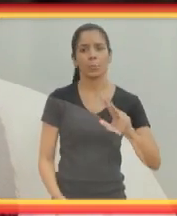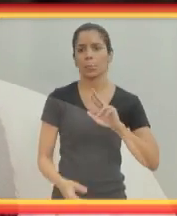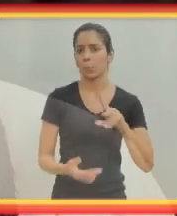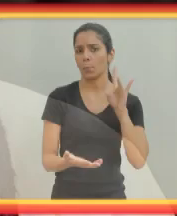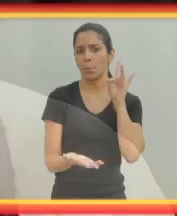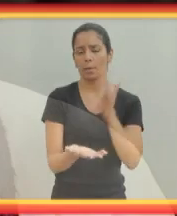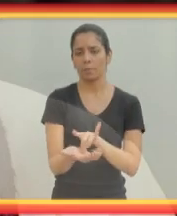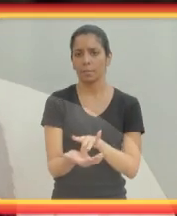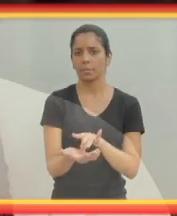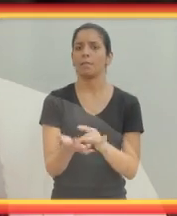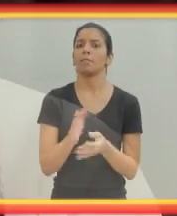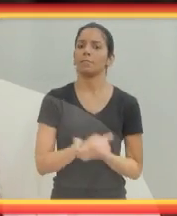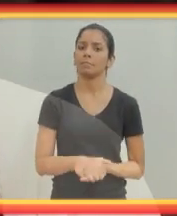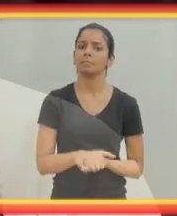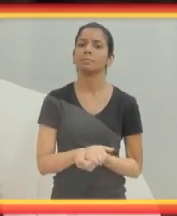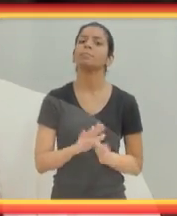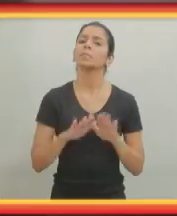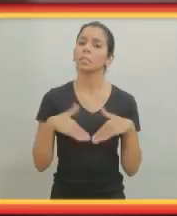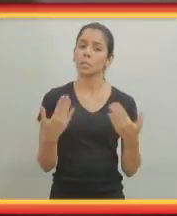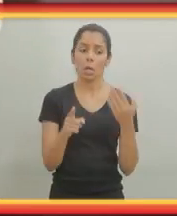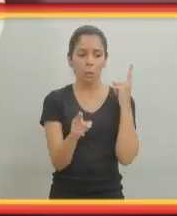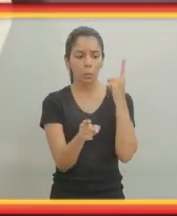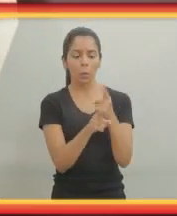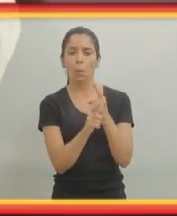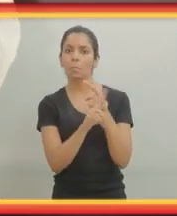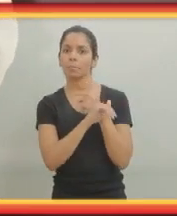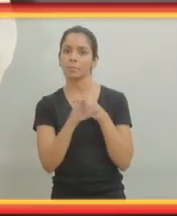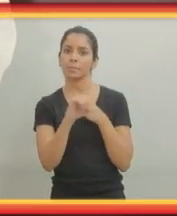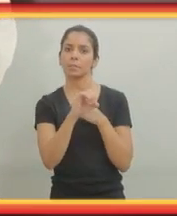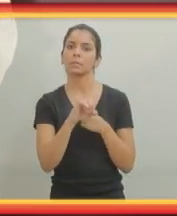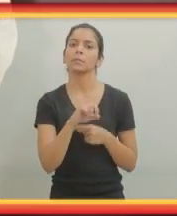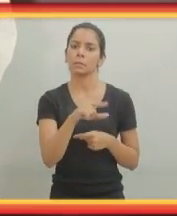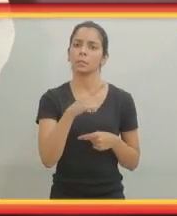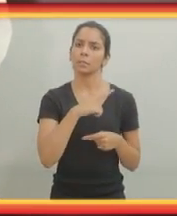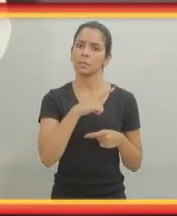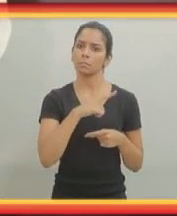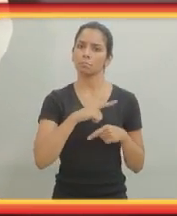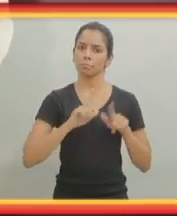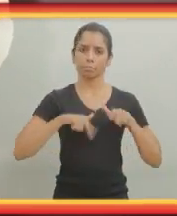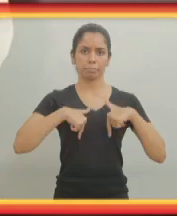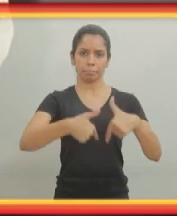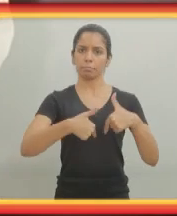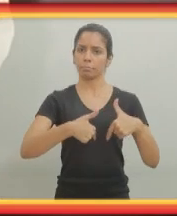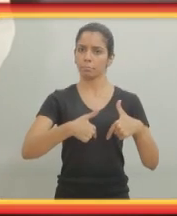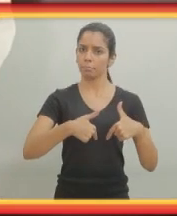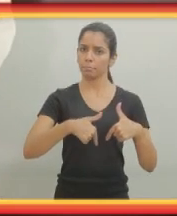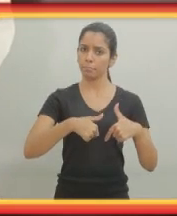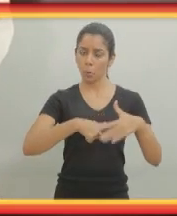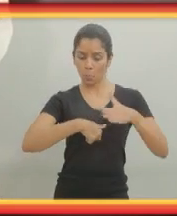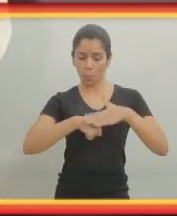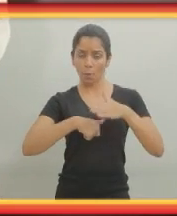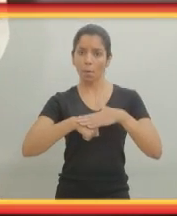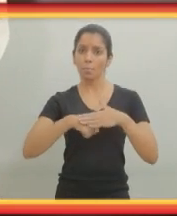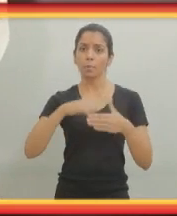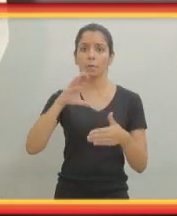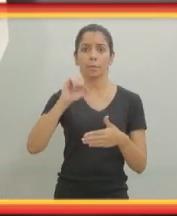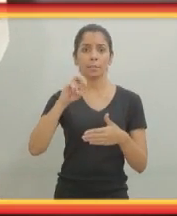ele pensava, não era a realidade. Quando ele descobre isso, ele tem uma reação que o